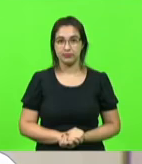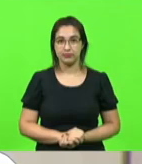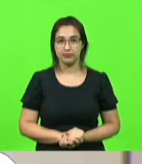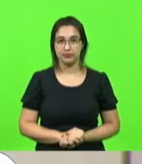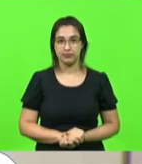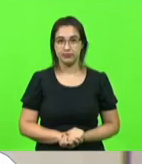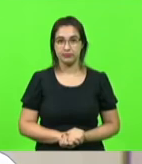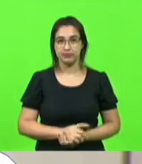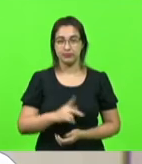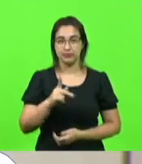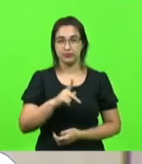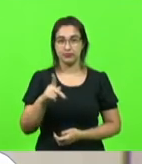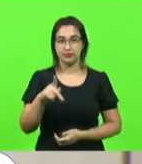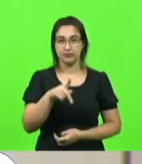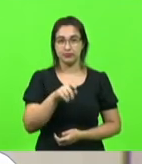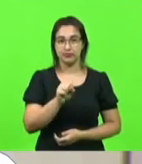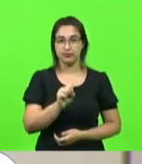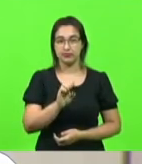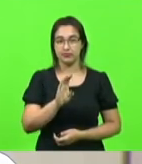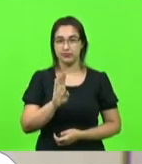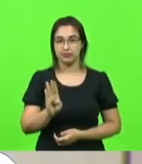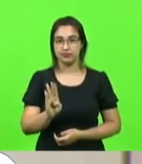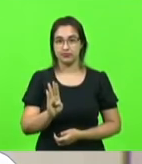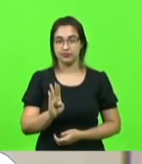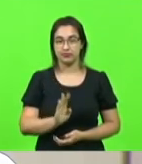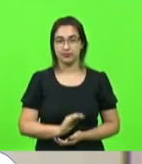Bloco PP-PSB,